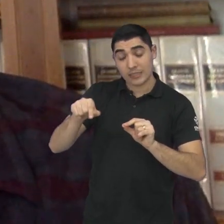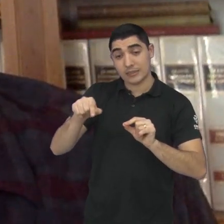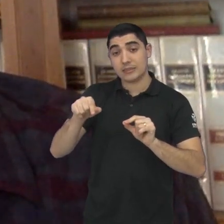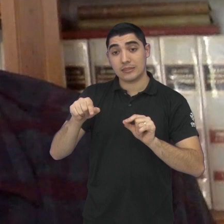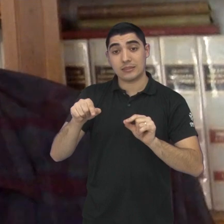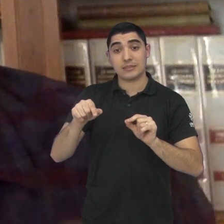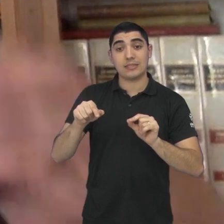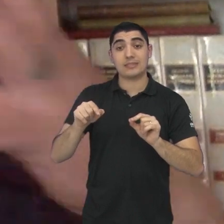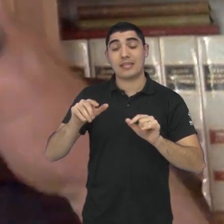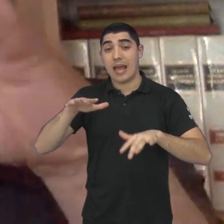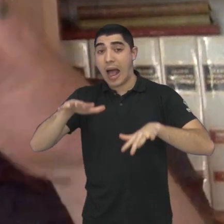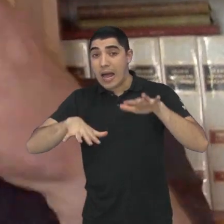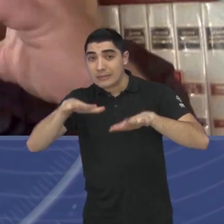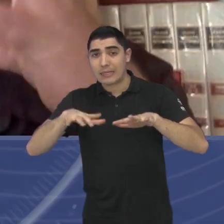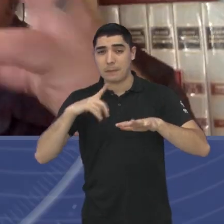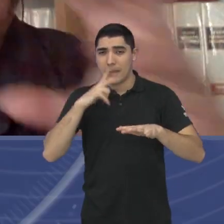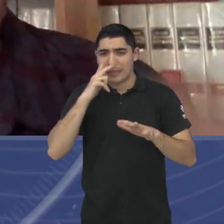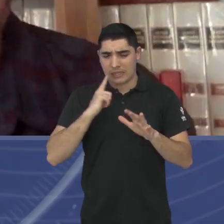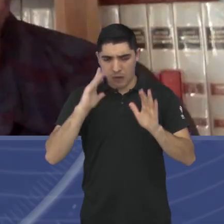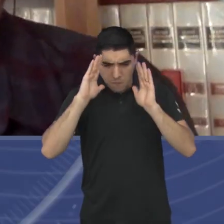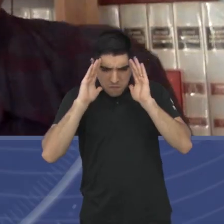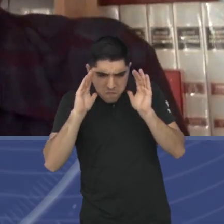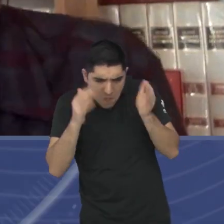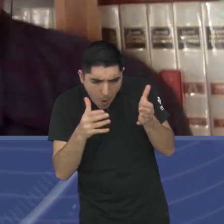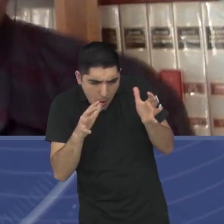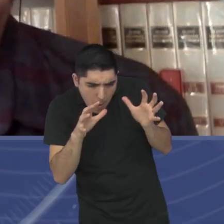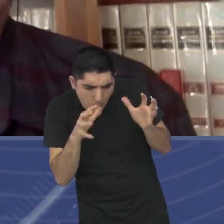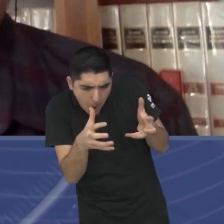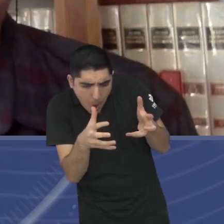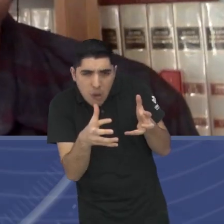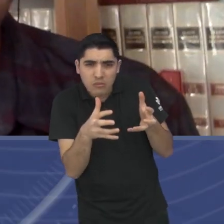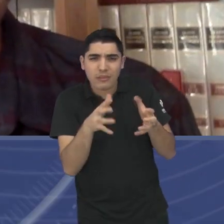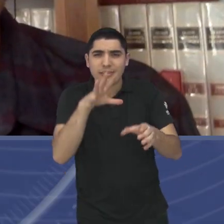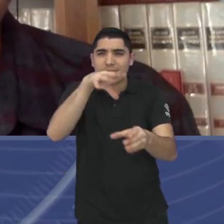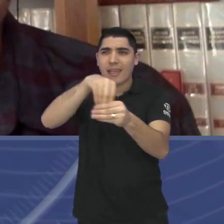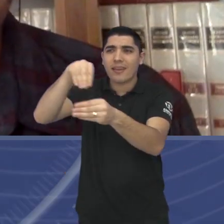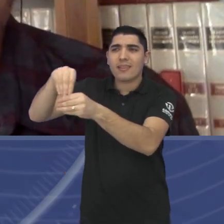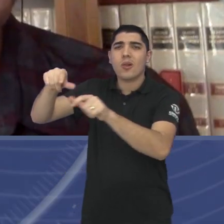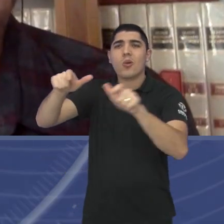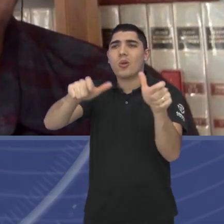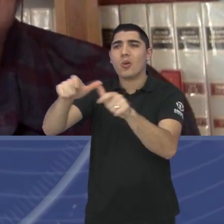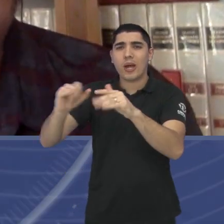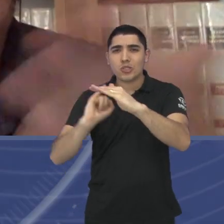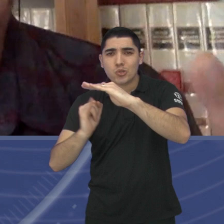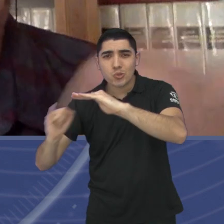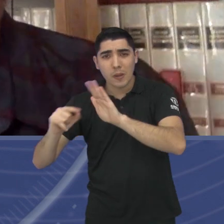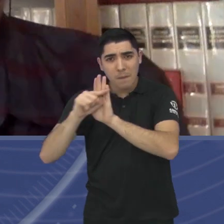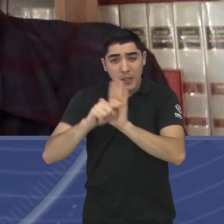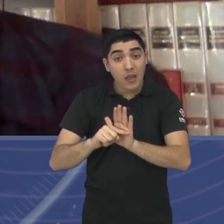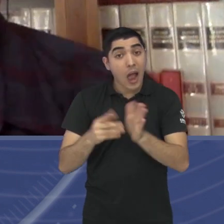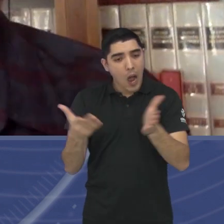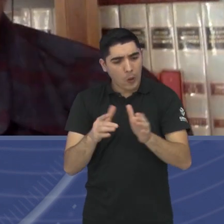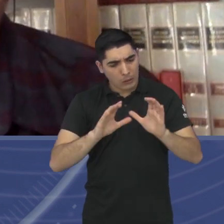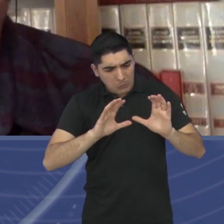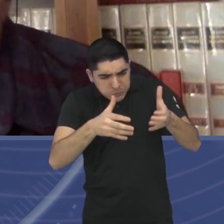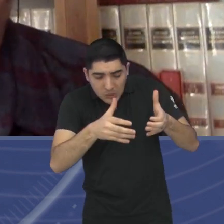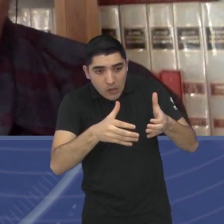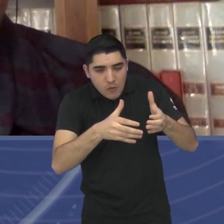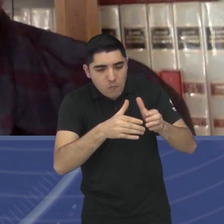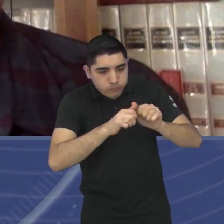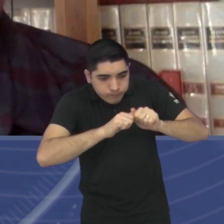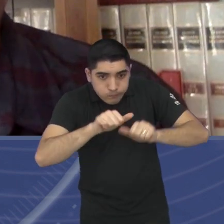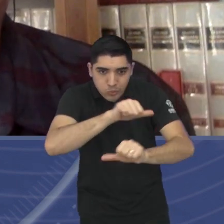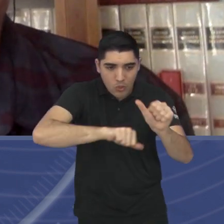estão, digamos, às vezes muito fechadas, né, dentro das instituições de pesquisa, chegue a um público